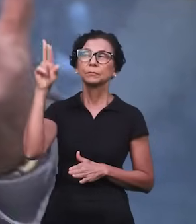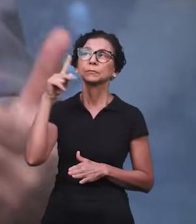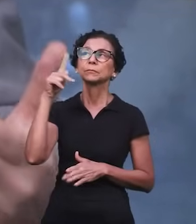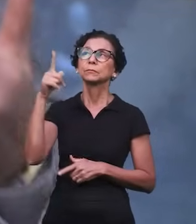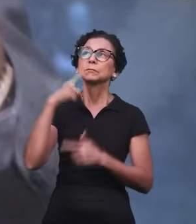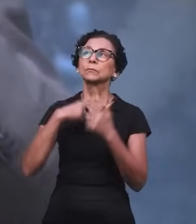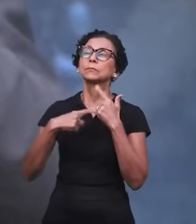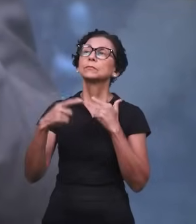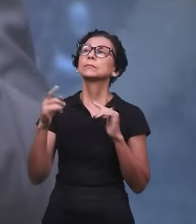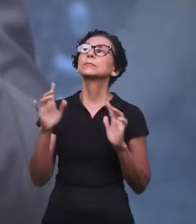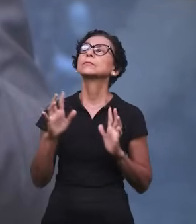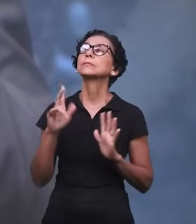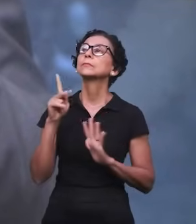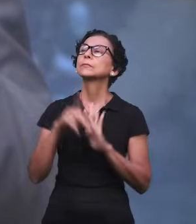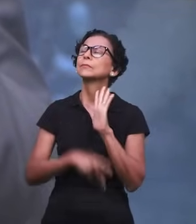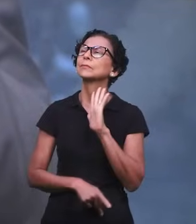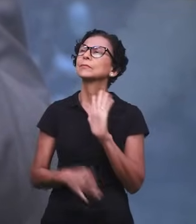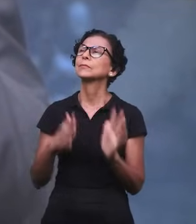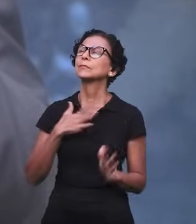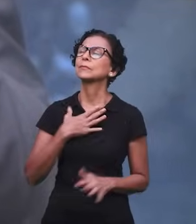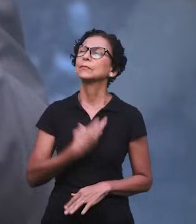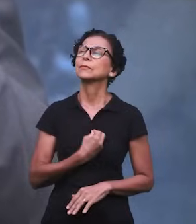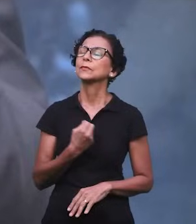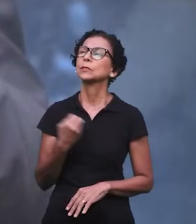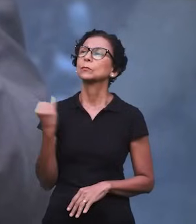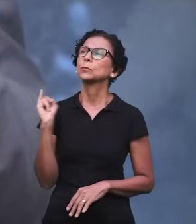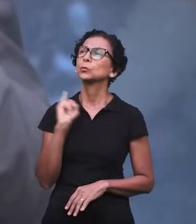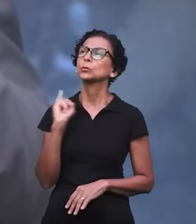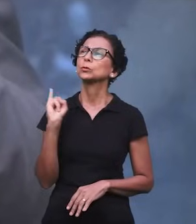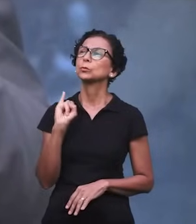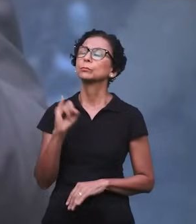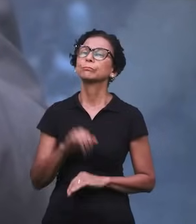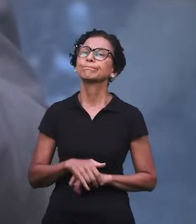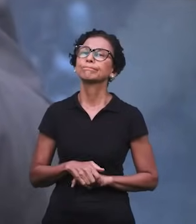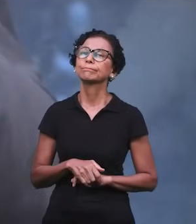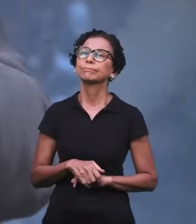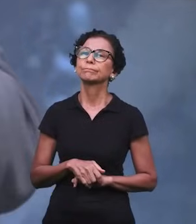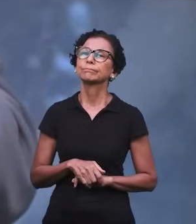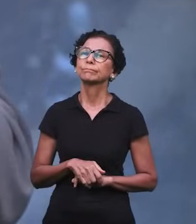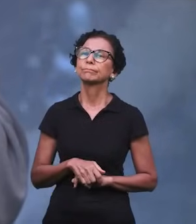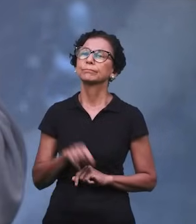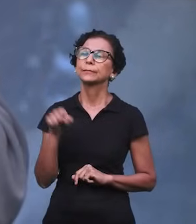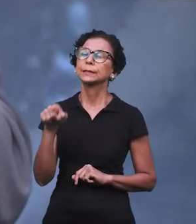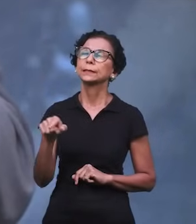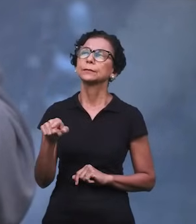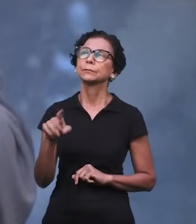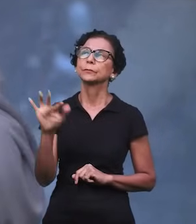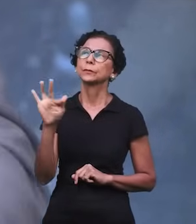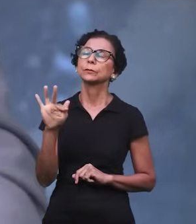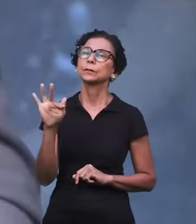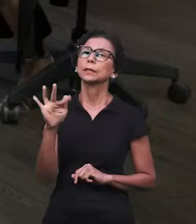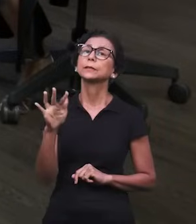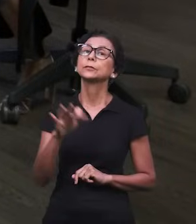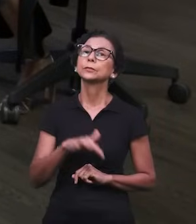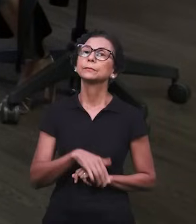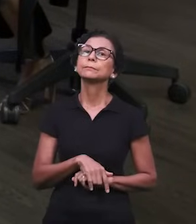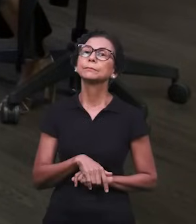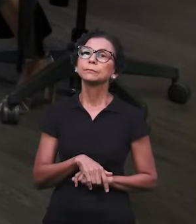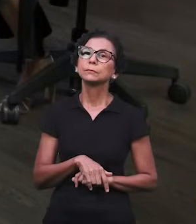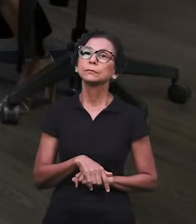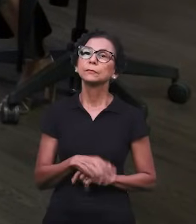teu propósito na minha vida? Como eu posso ser útil na tua obra ali, né? A palavra dada a